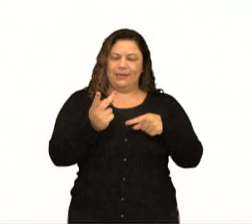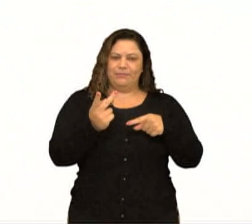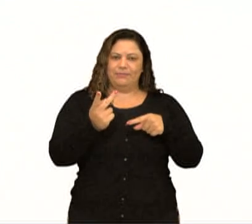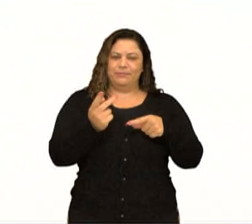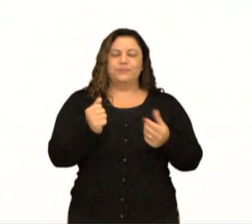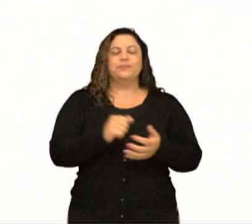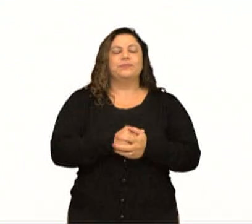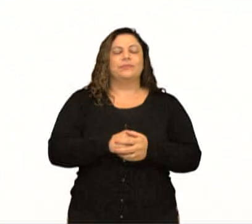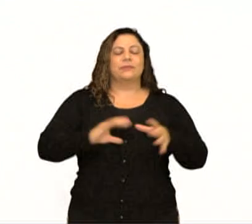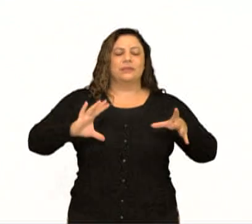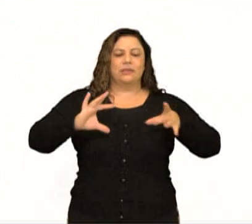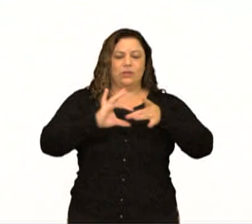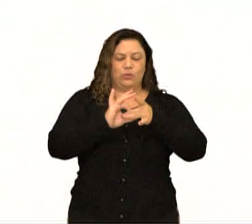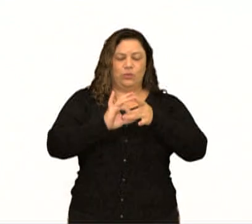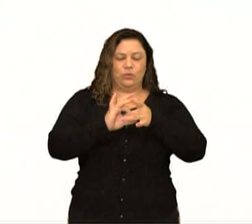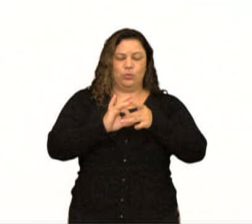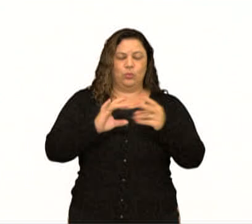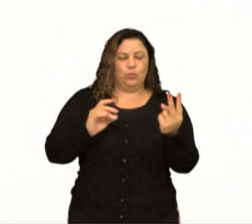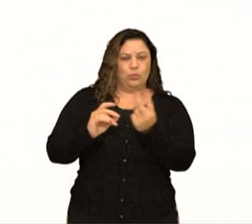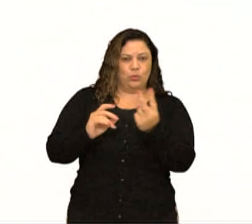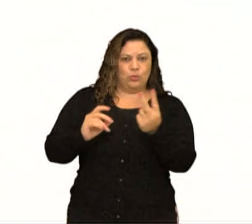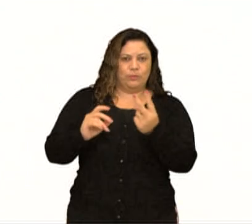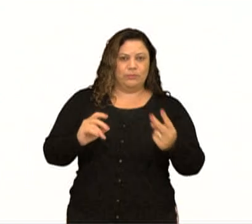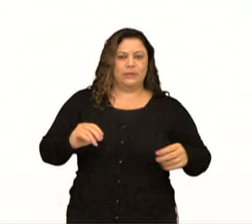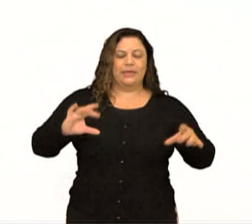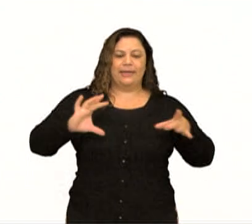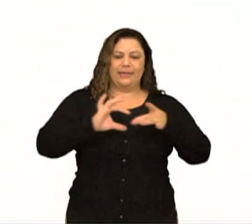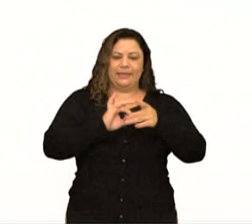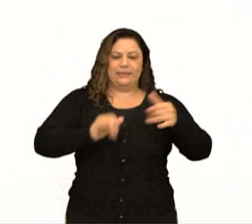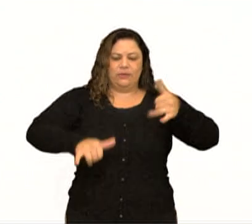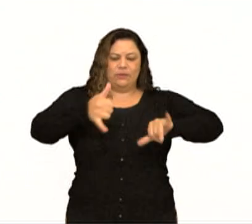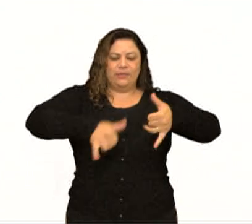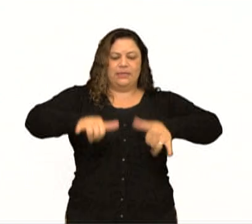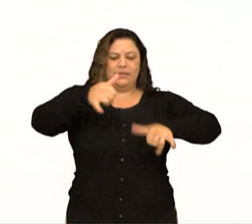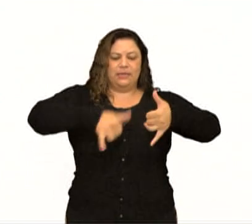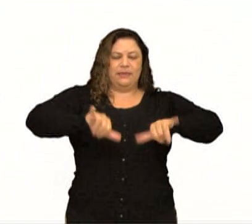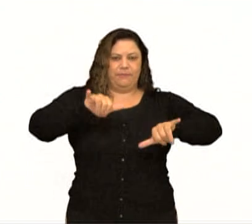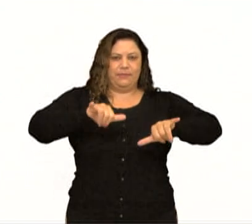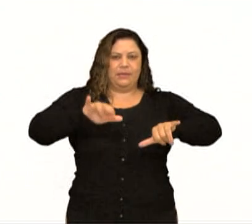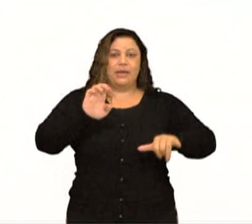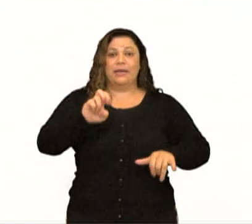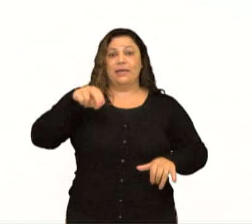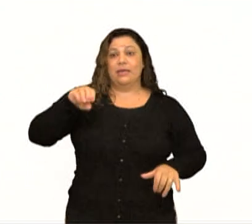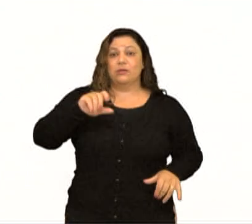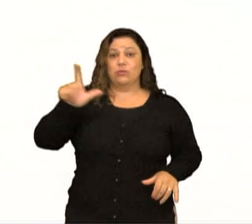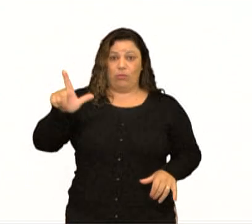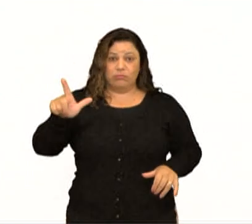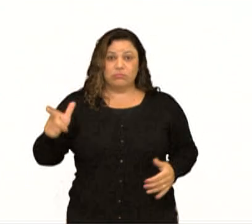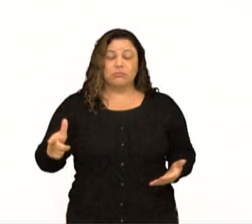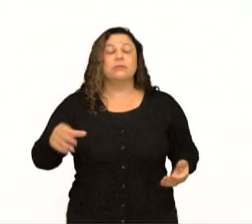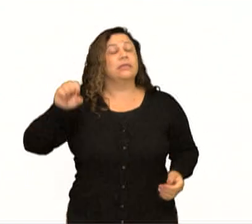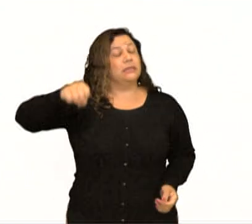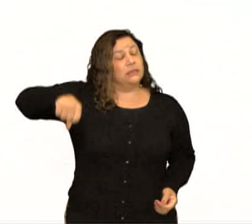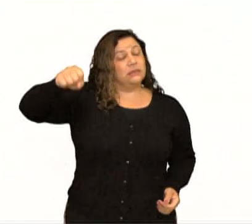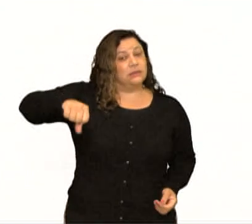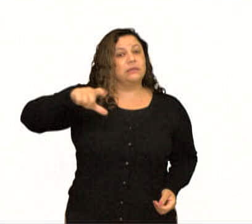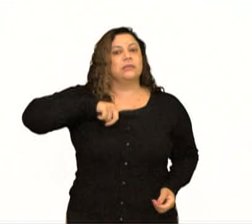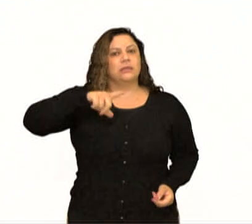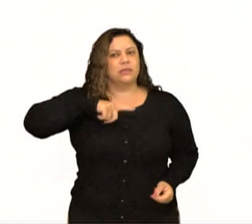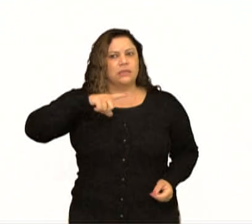insaturado com dupla ligação química. Então aí nós vamos ter o enol. Sim, existe